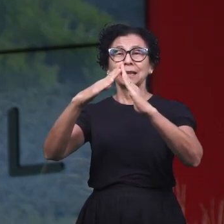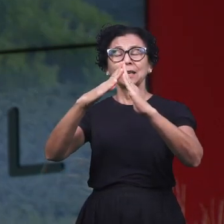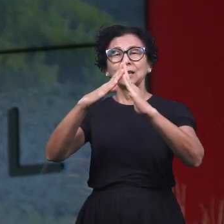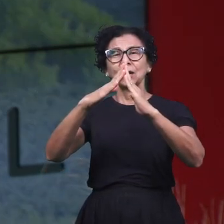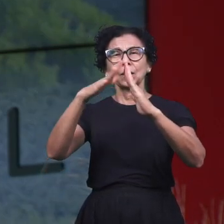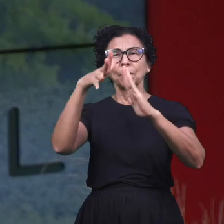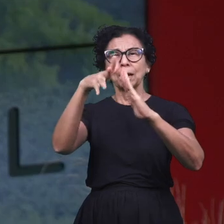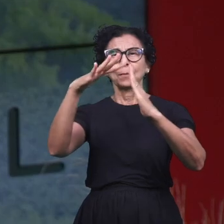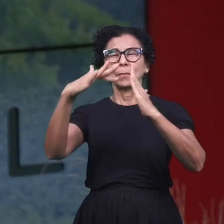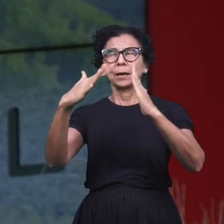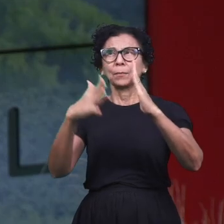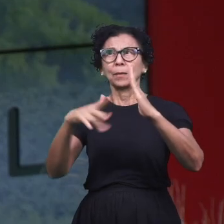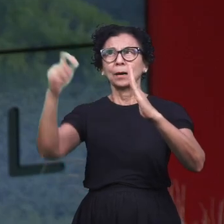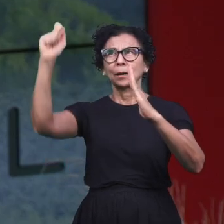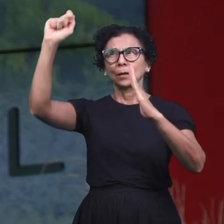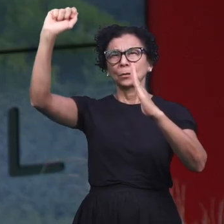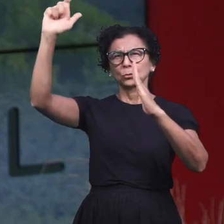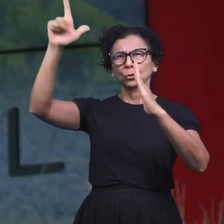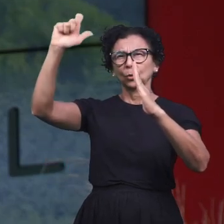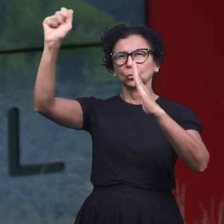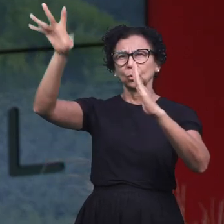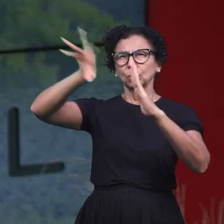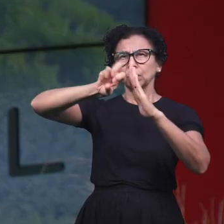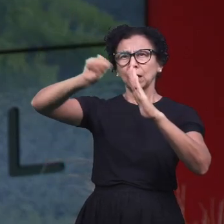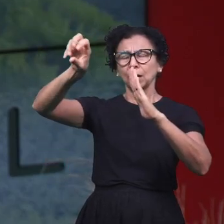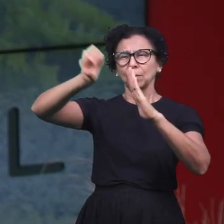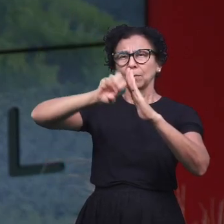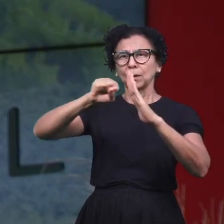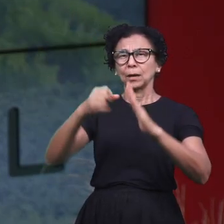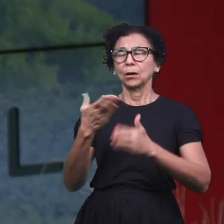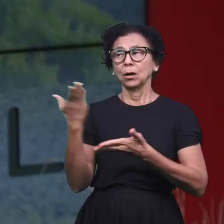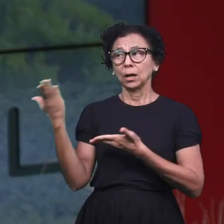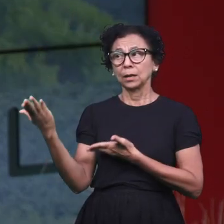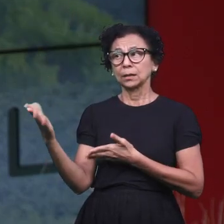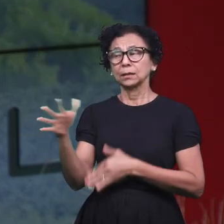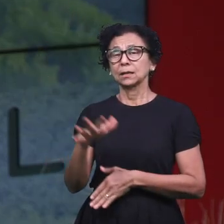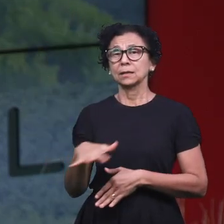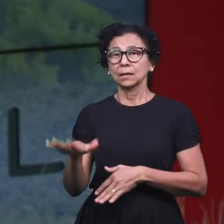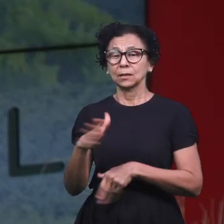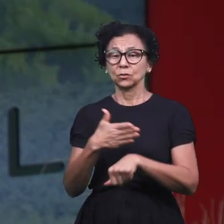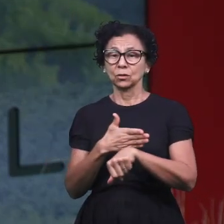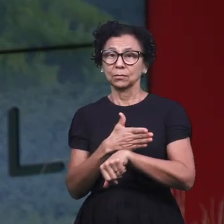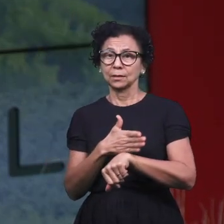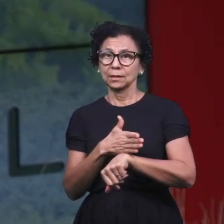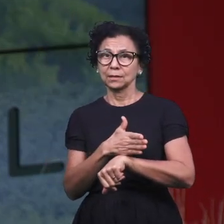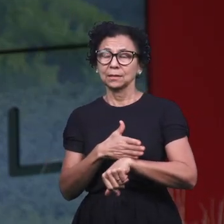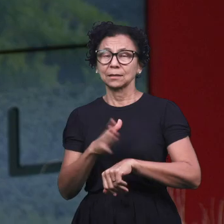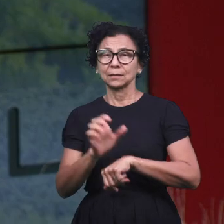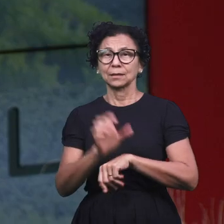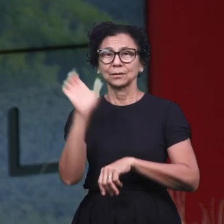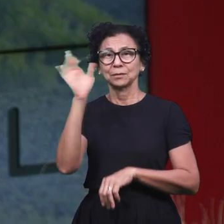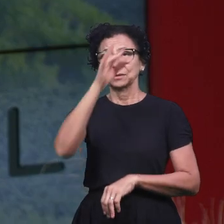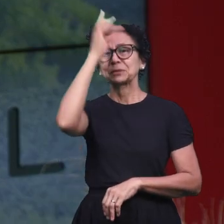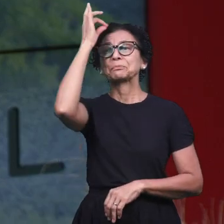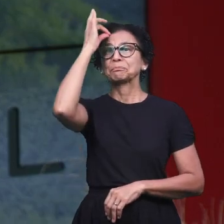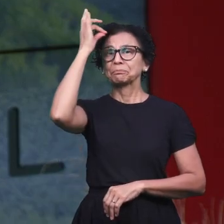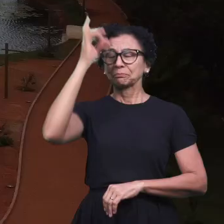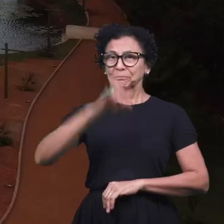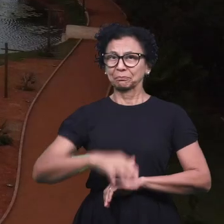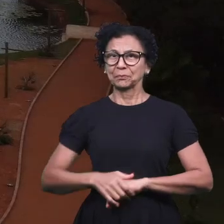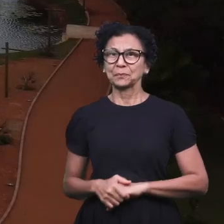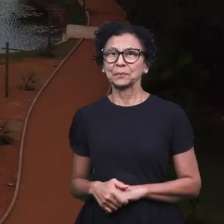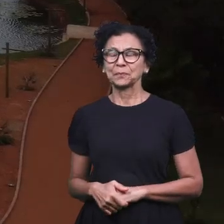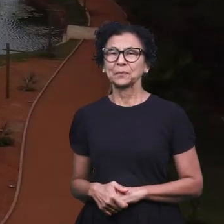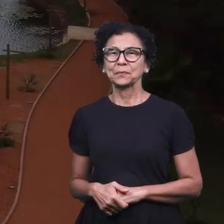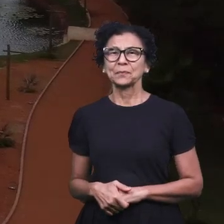usina fotovoltaica de seu parque energético está localizado no sítio Esperança, no município da Serra, estado do Espírito Santo.